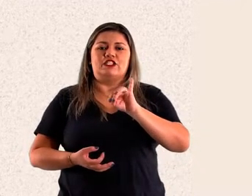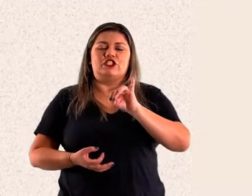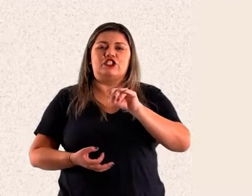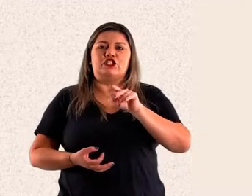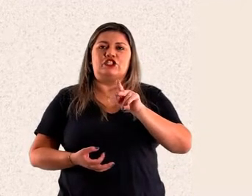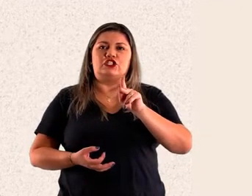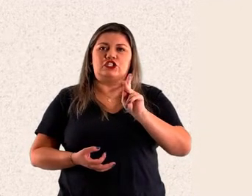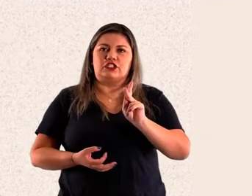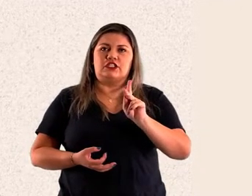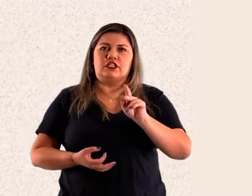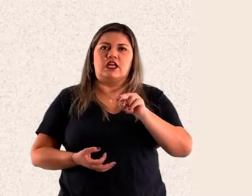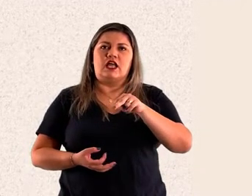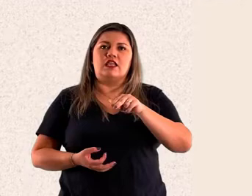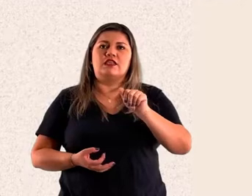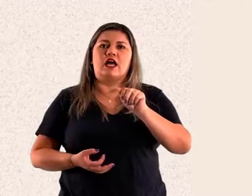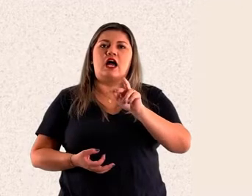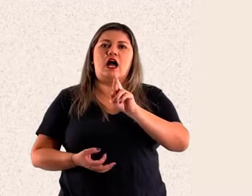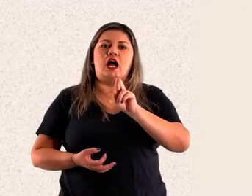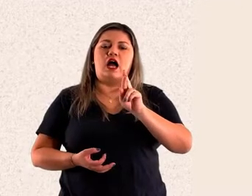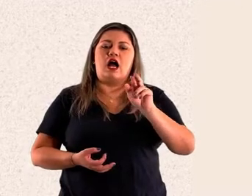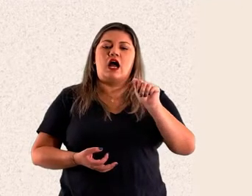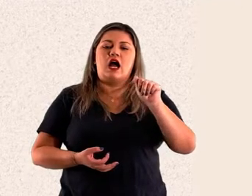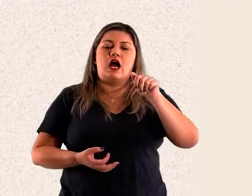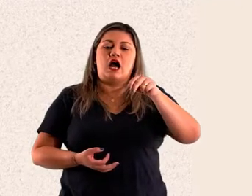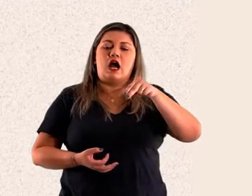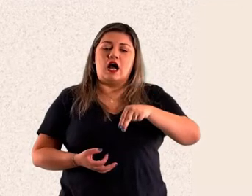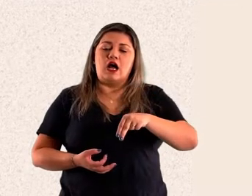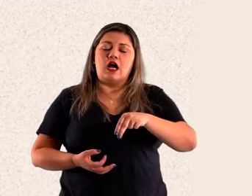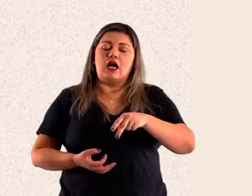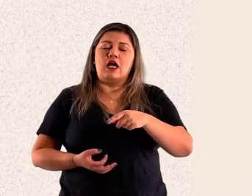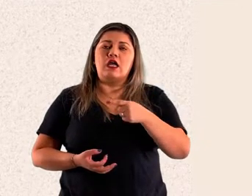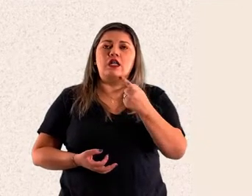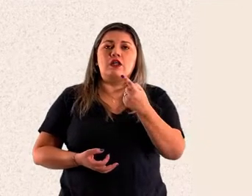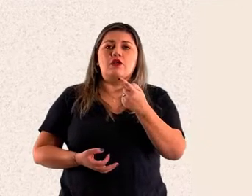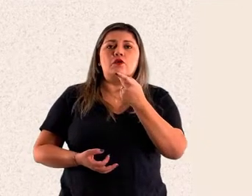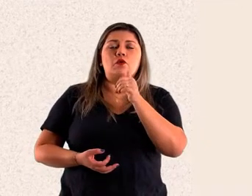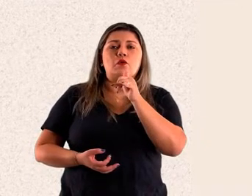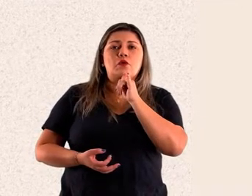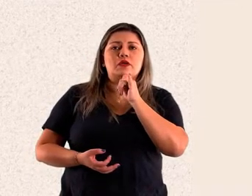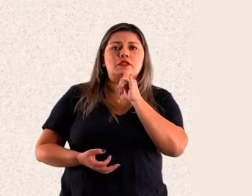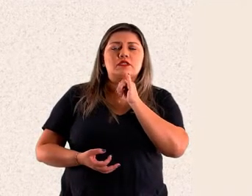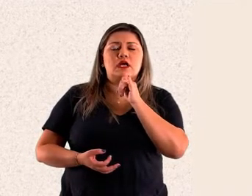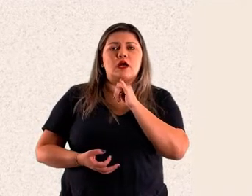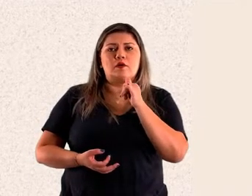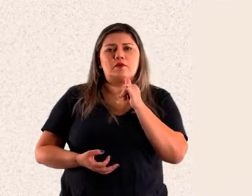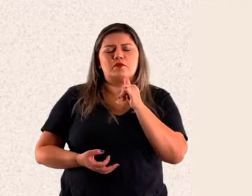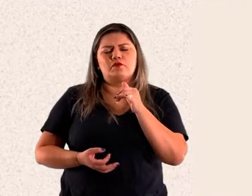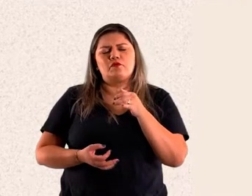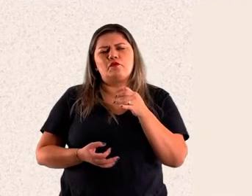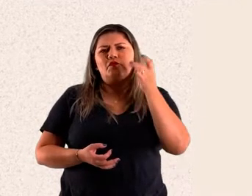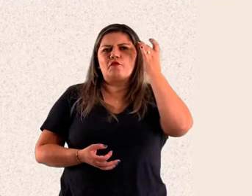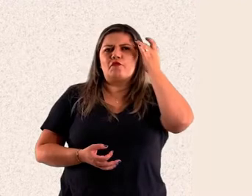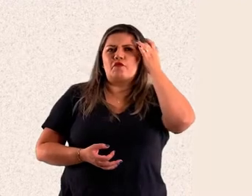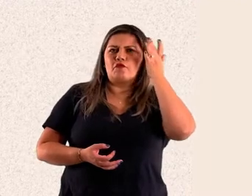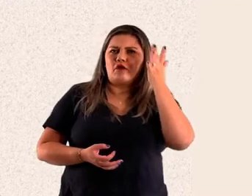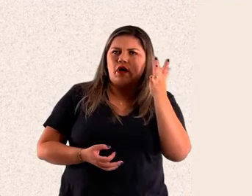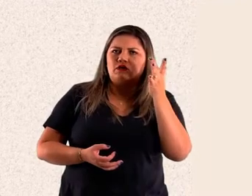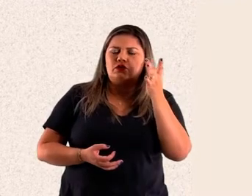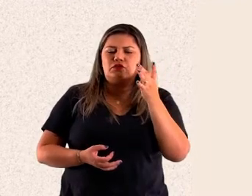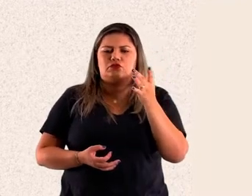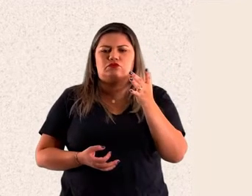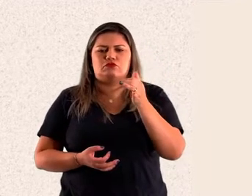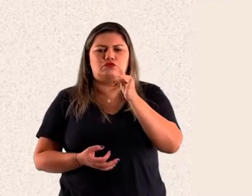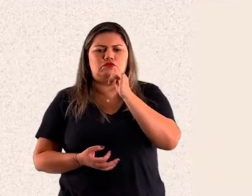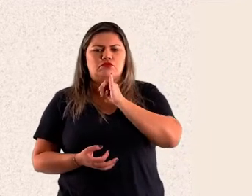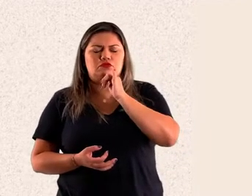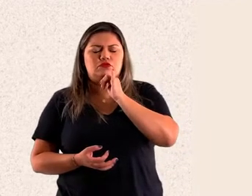ele usa um exemplo muito bonito e relativamente fácil de entender para exemplar